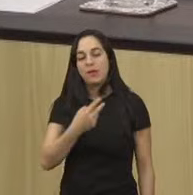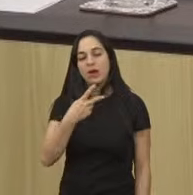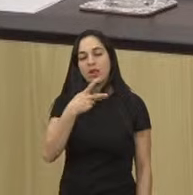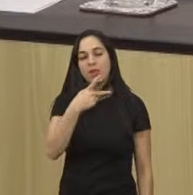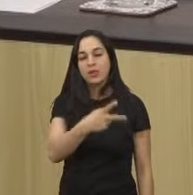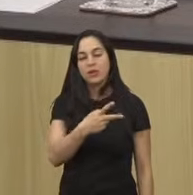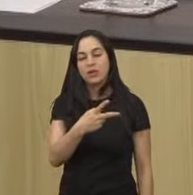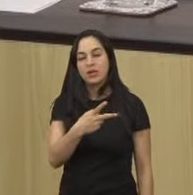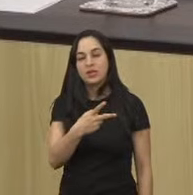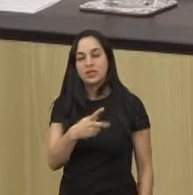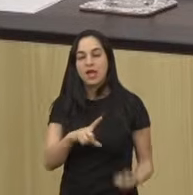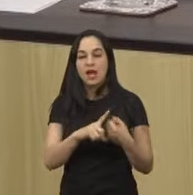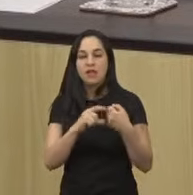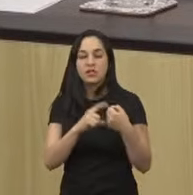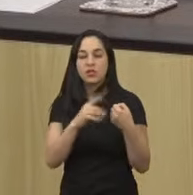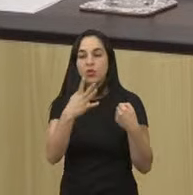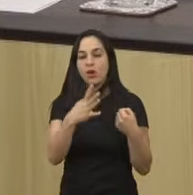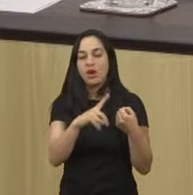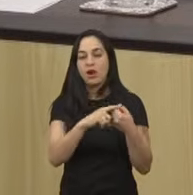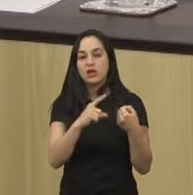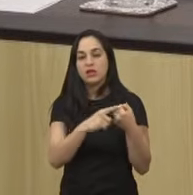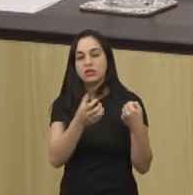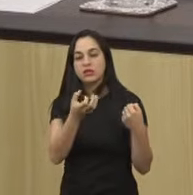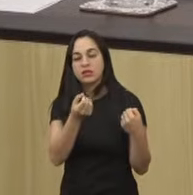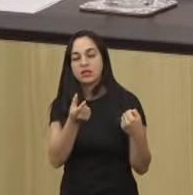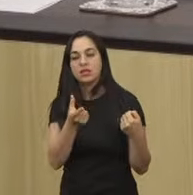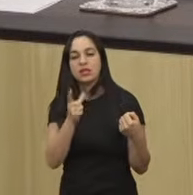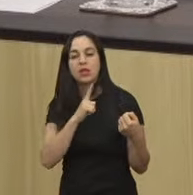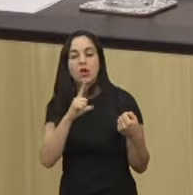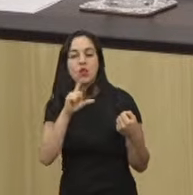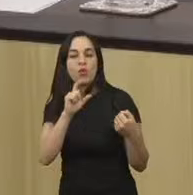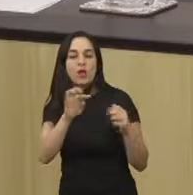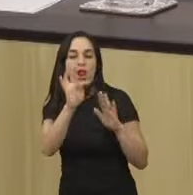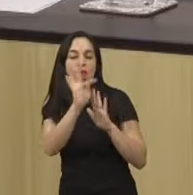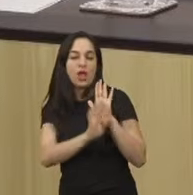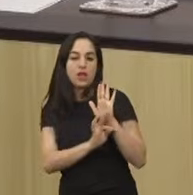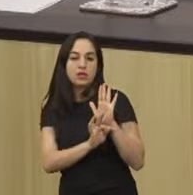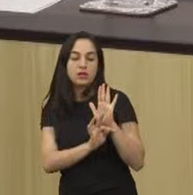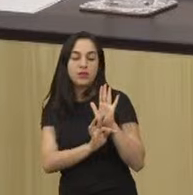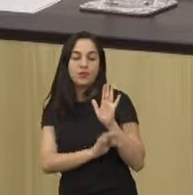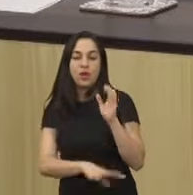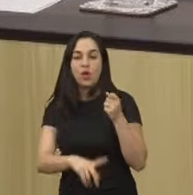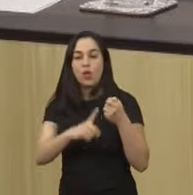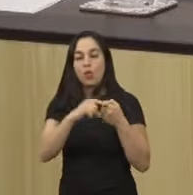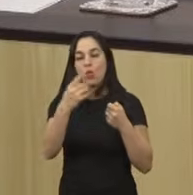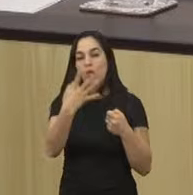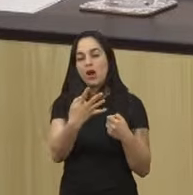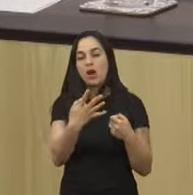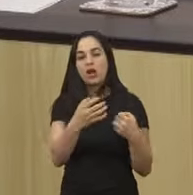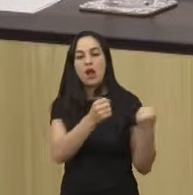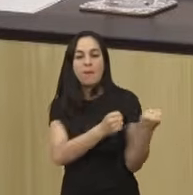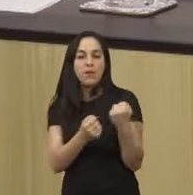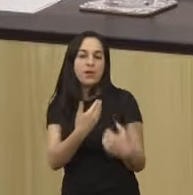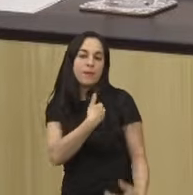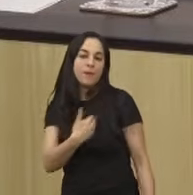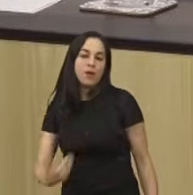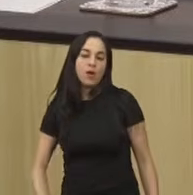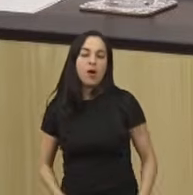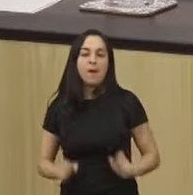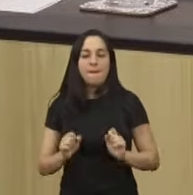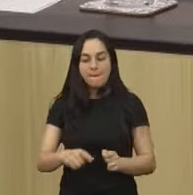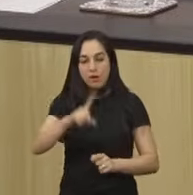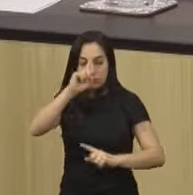artigos 4º e 6º passam a ter as seguintes redações. O artigo 4º, ao poder público caberá determinar de